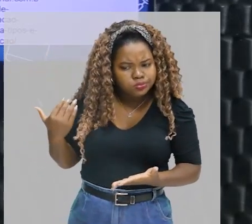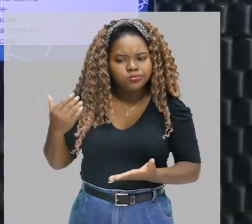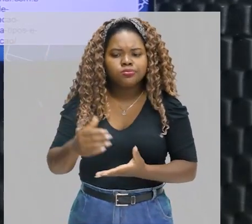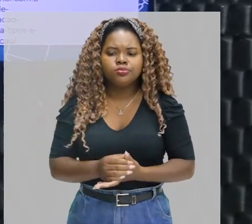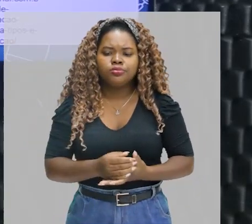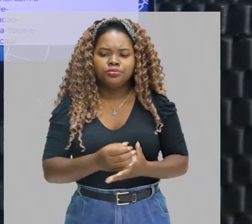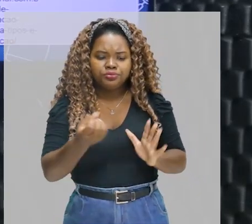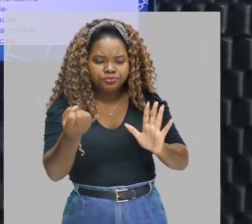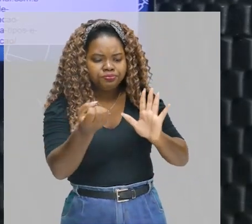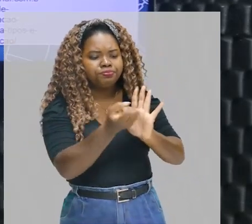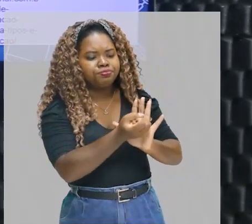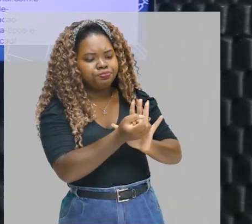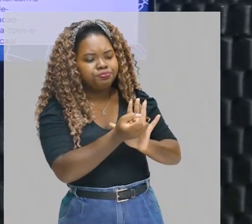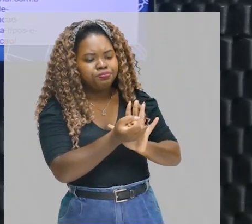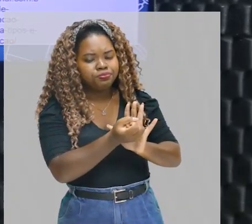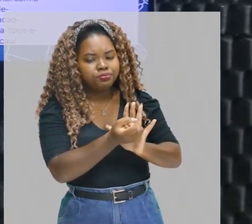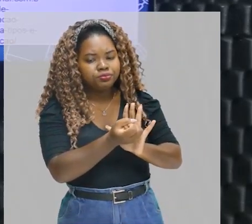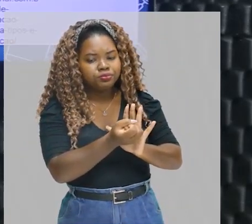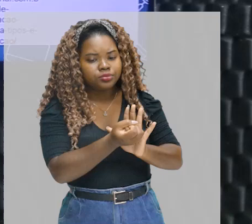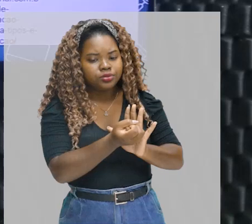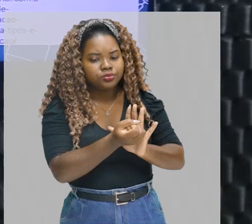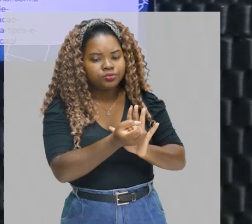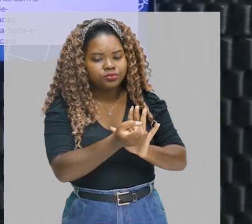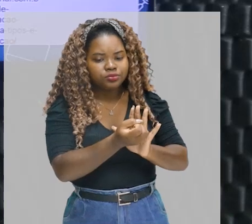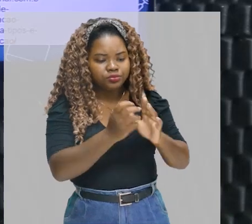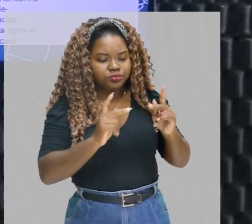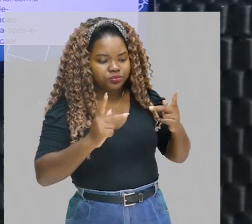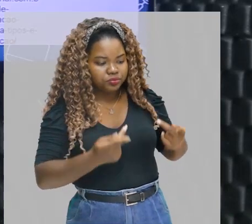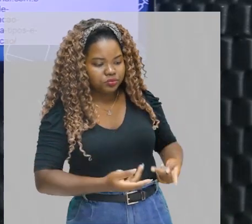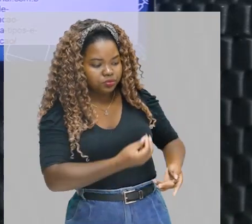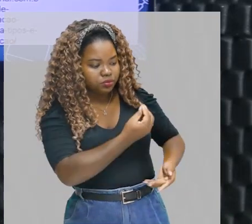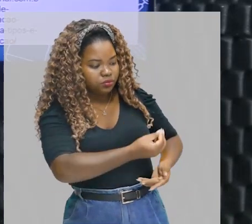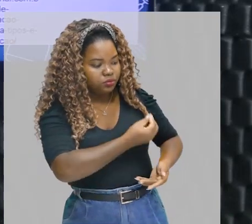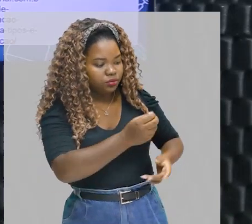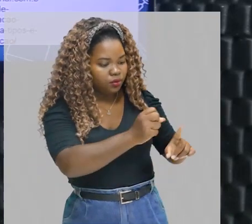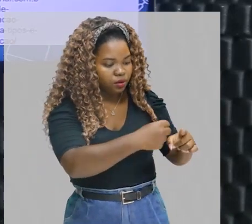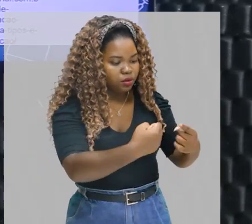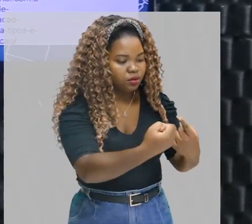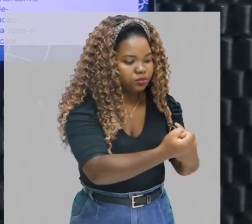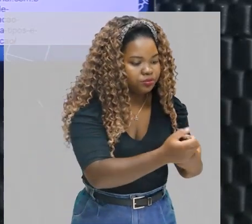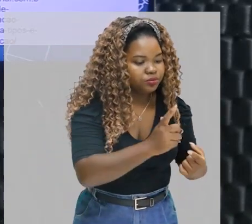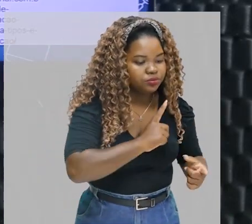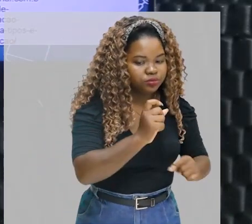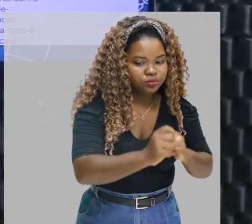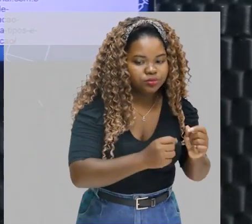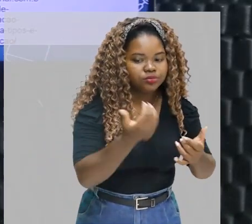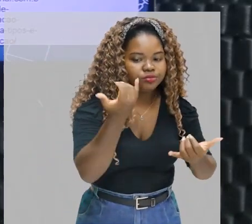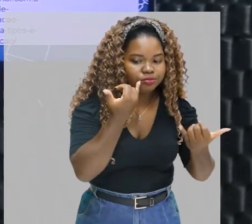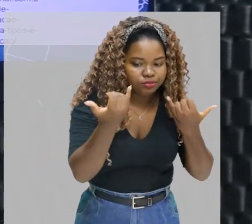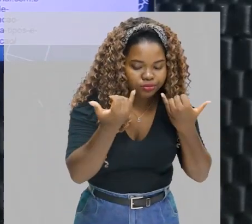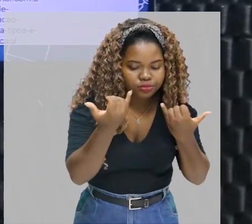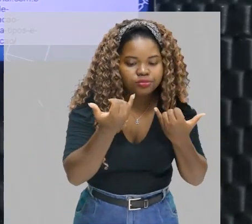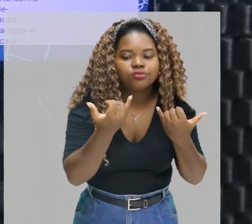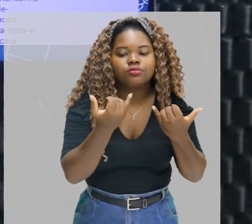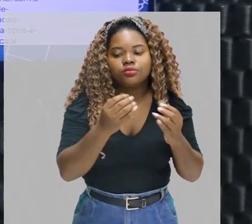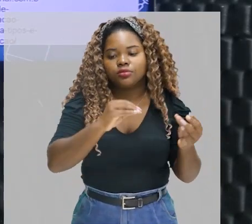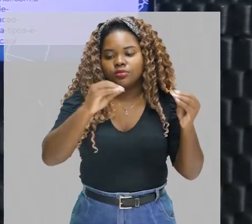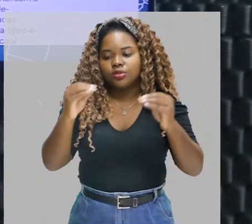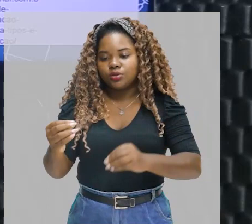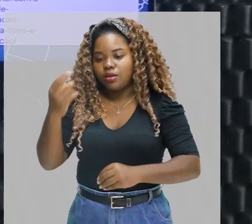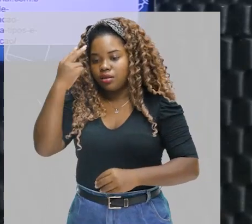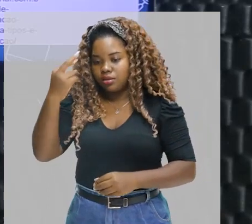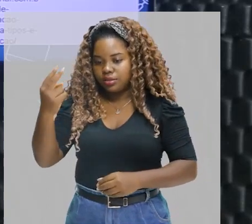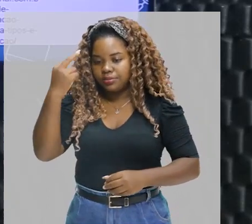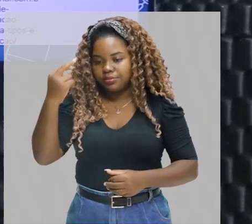um registro, né, da raça humana vivendo em sociedade, se tem um registro dessas informações,